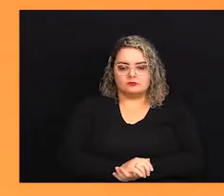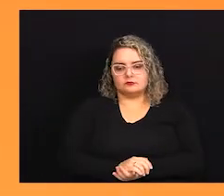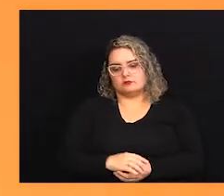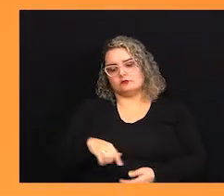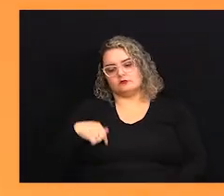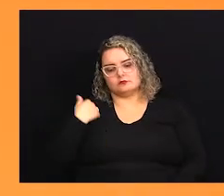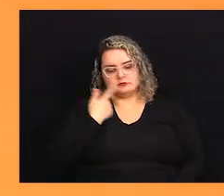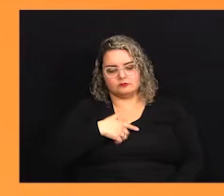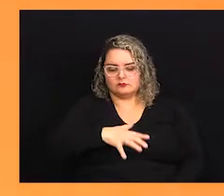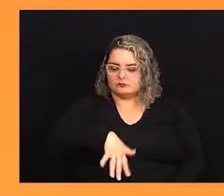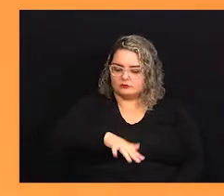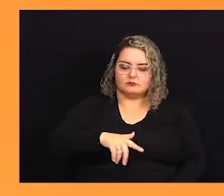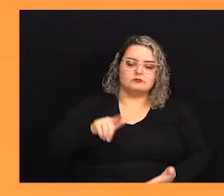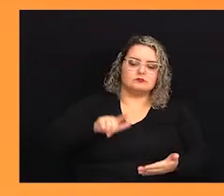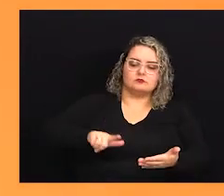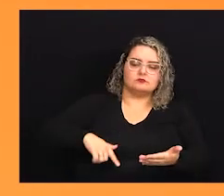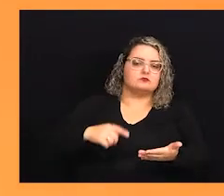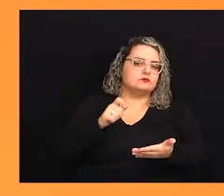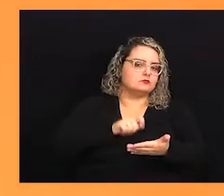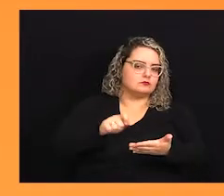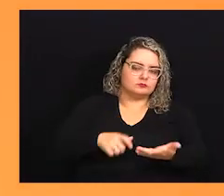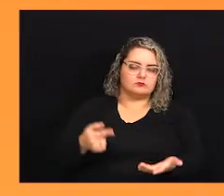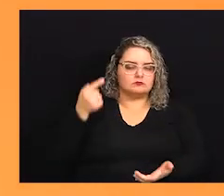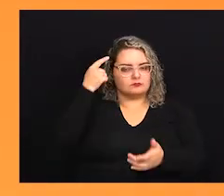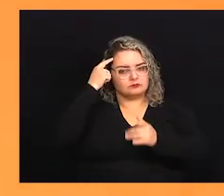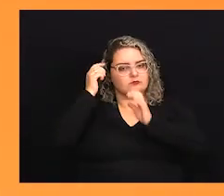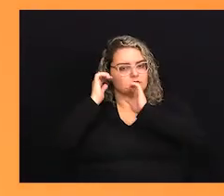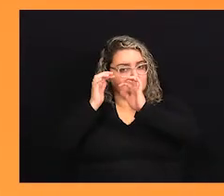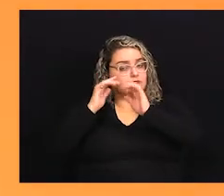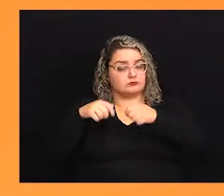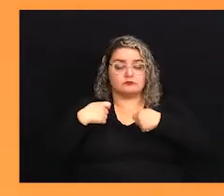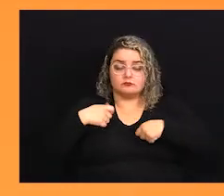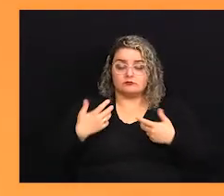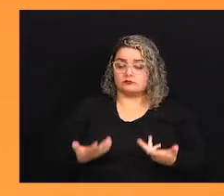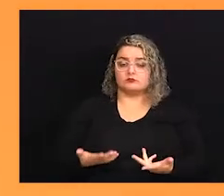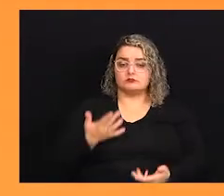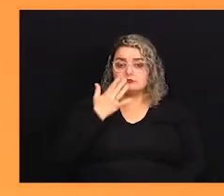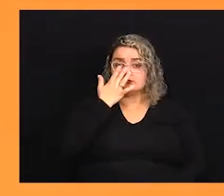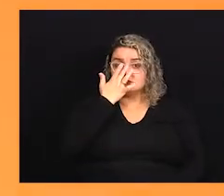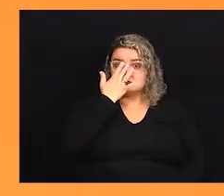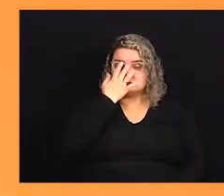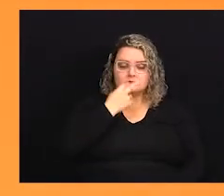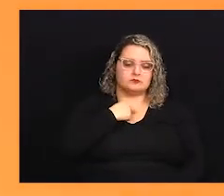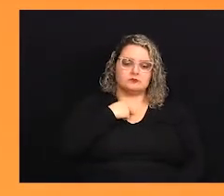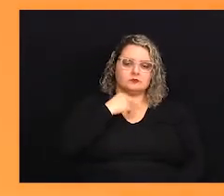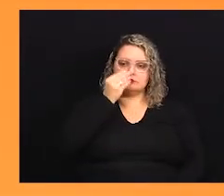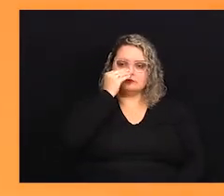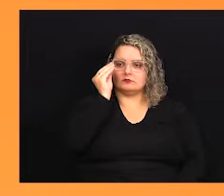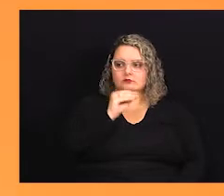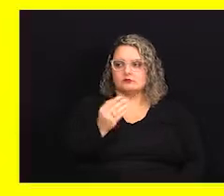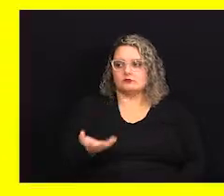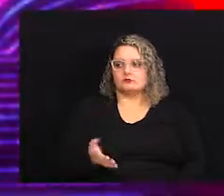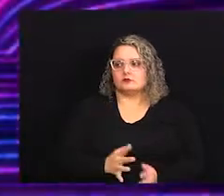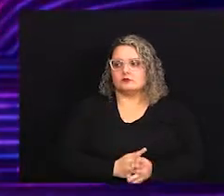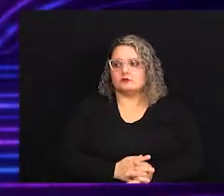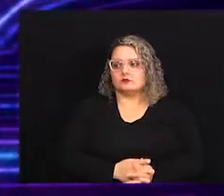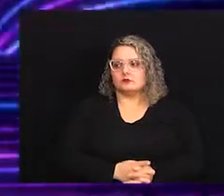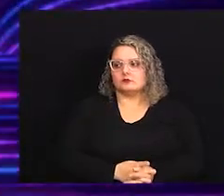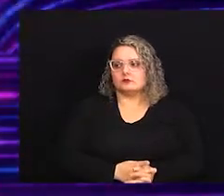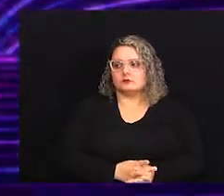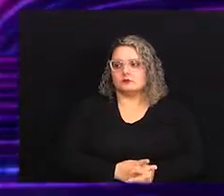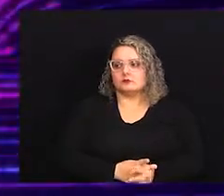pode abrir mão disso, dessas reflexões, né? Não pode, de jeito nenhum,